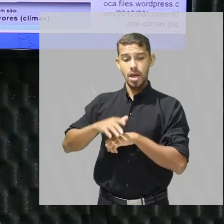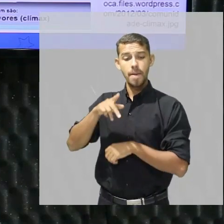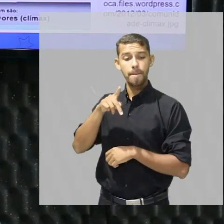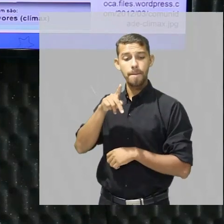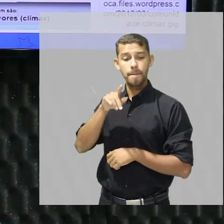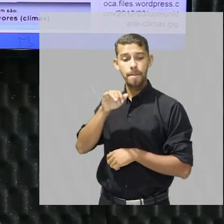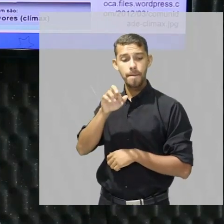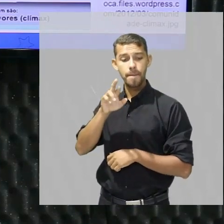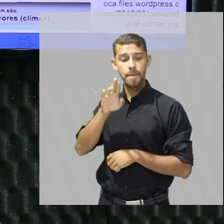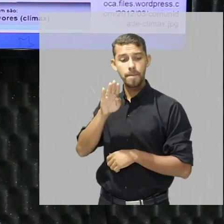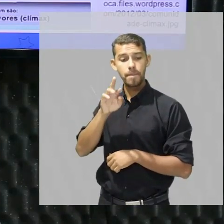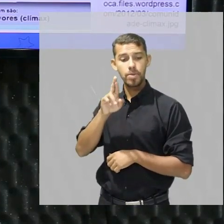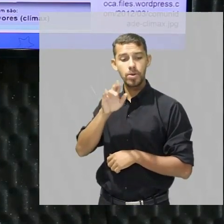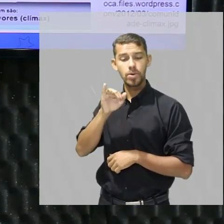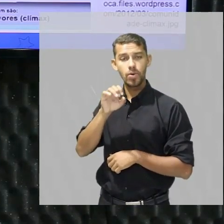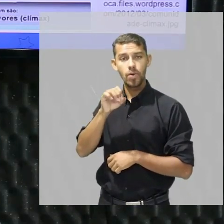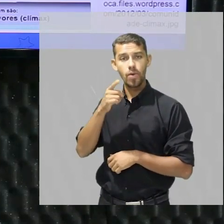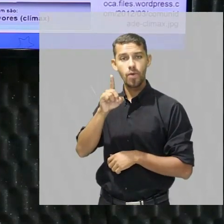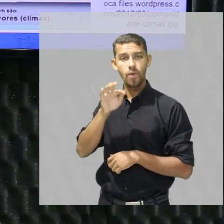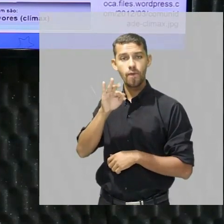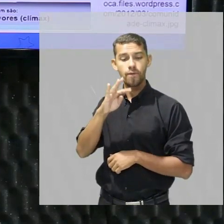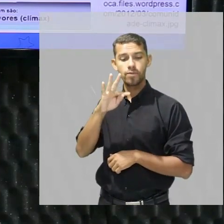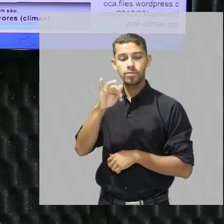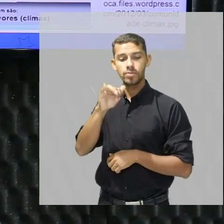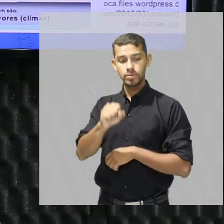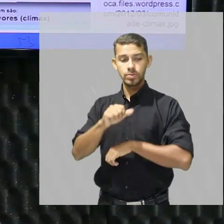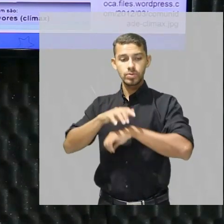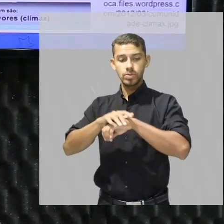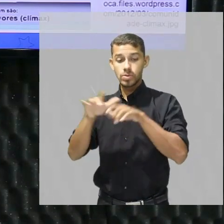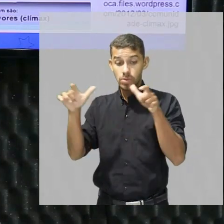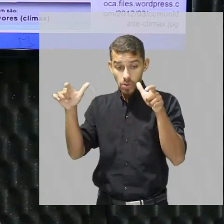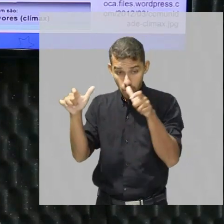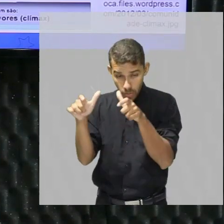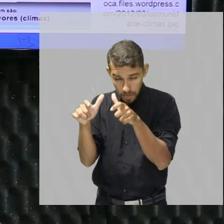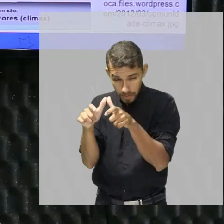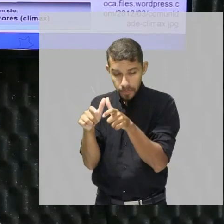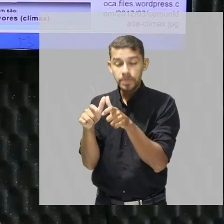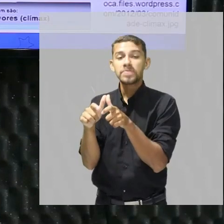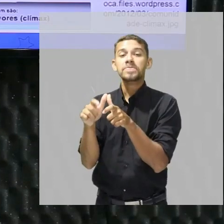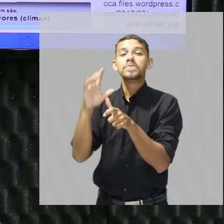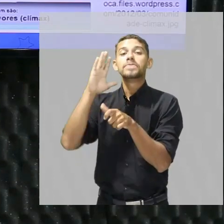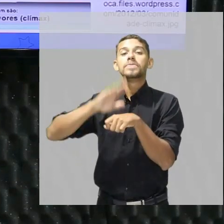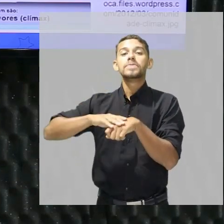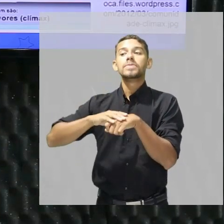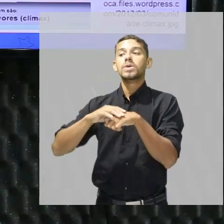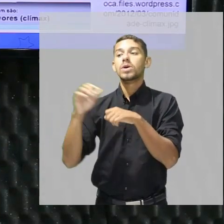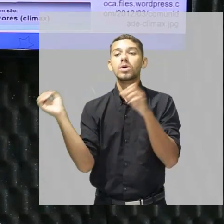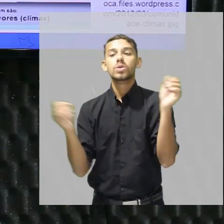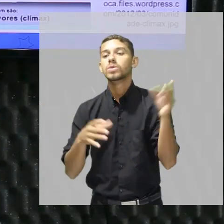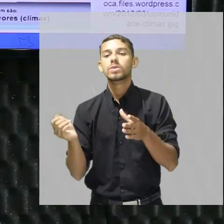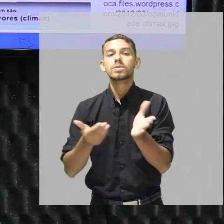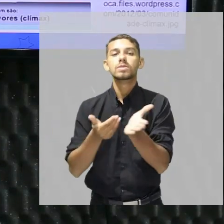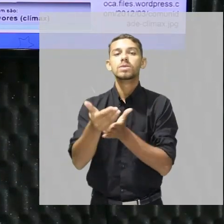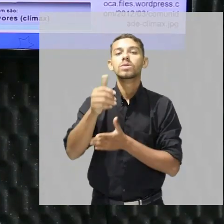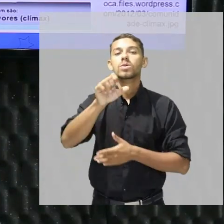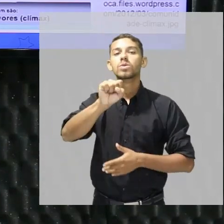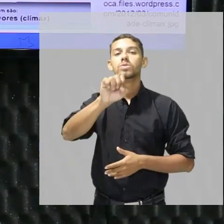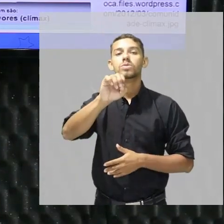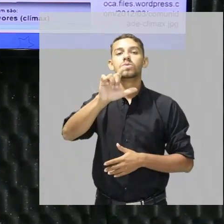briófitas, ao morrerem, eles vão ajudando, por exemplo, a formar um